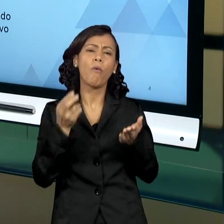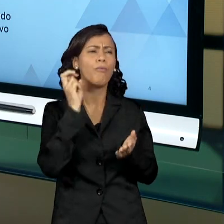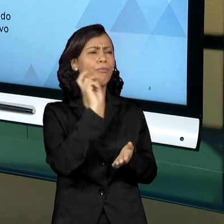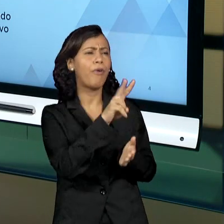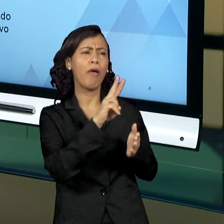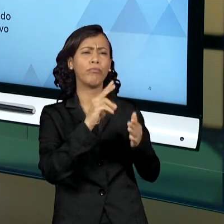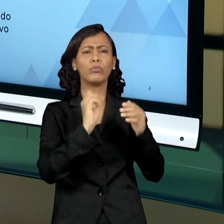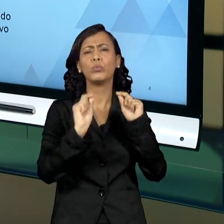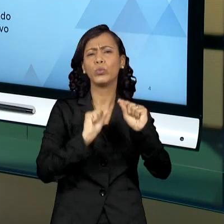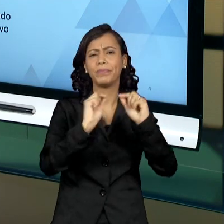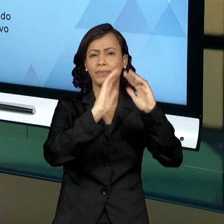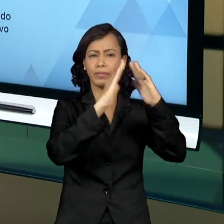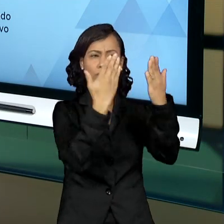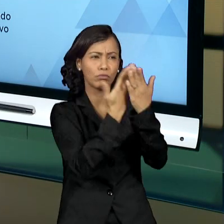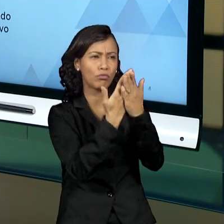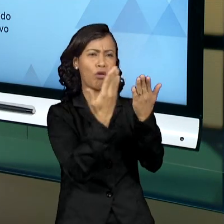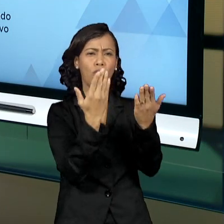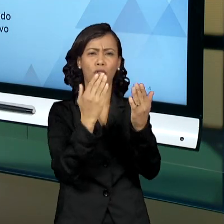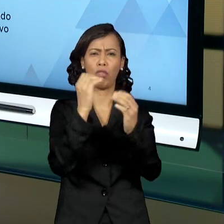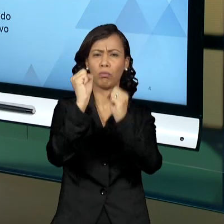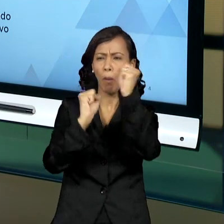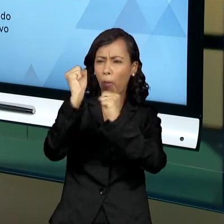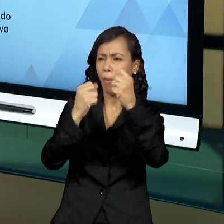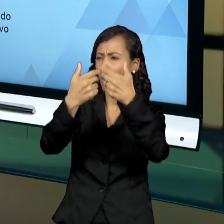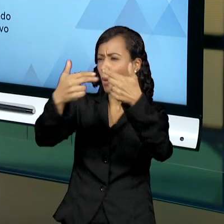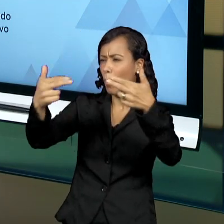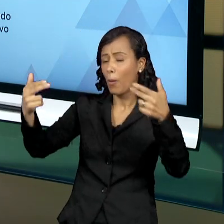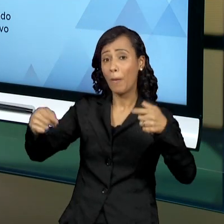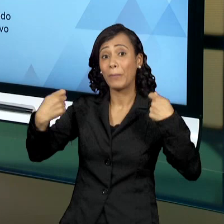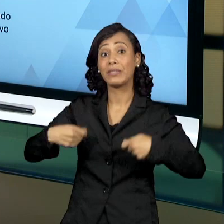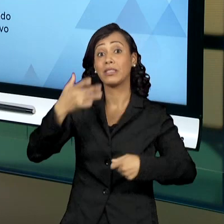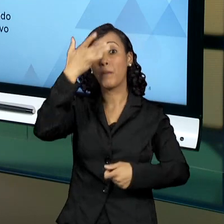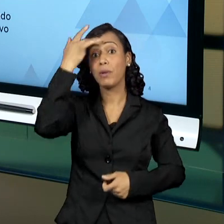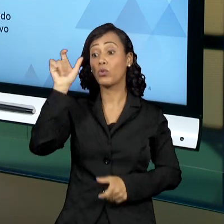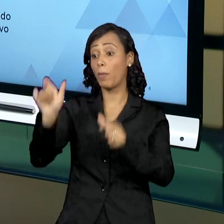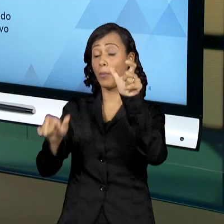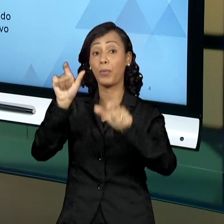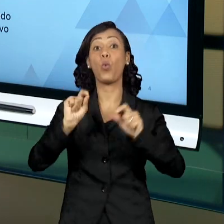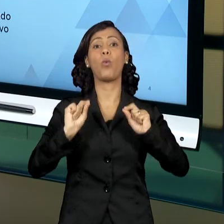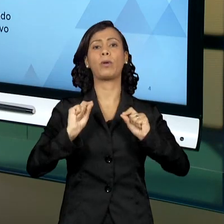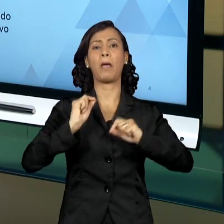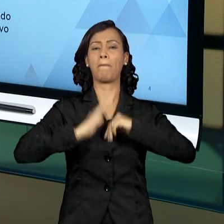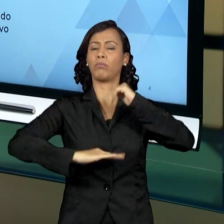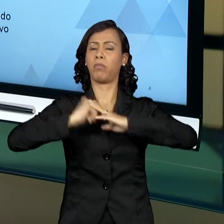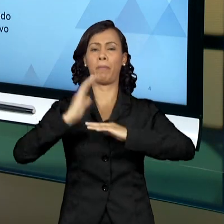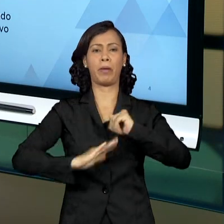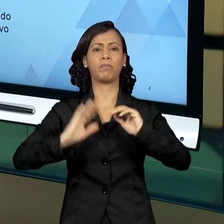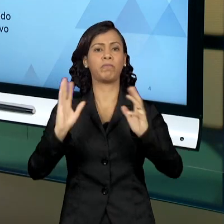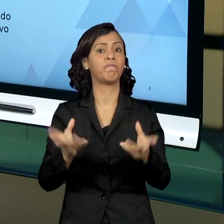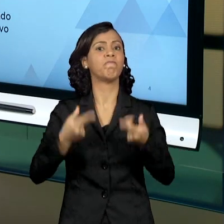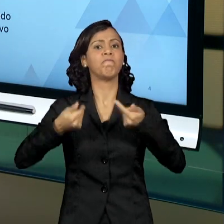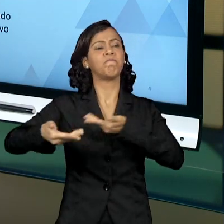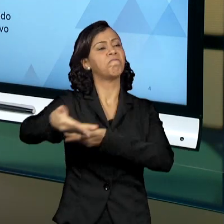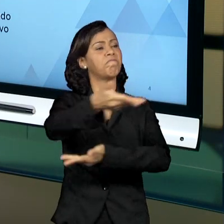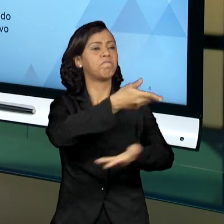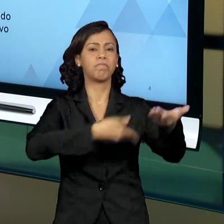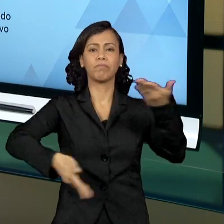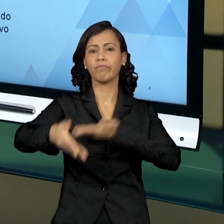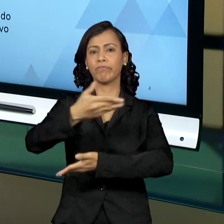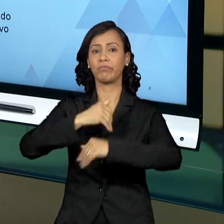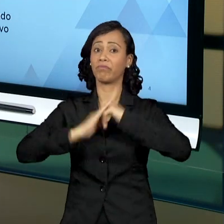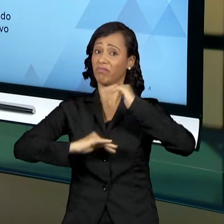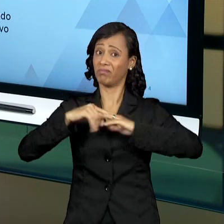dos sistemas, demanda pessoas com capacidade de trabalhar colaborativamente. E